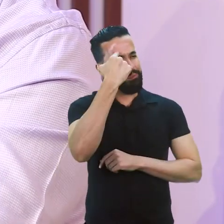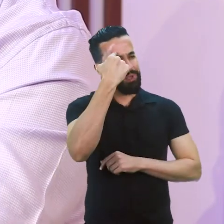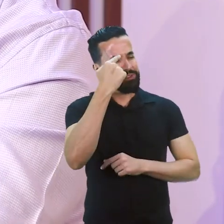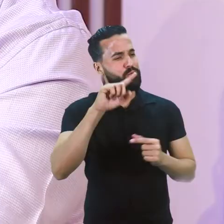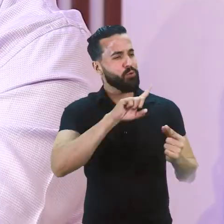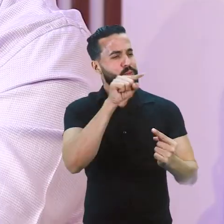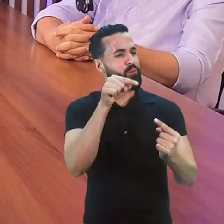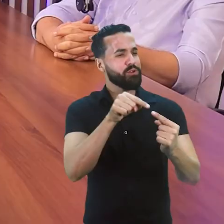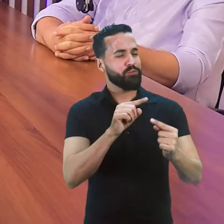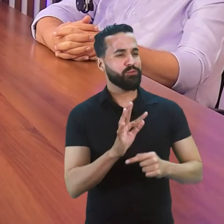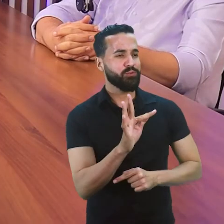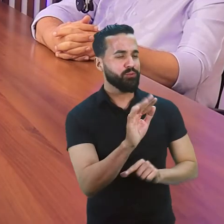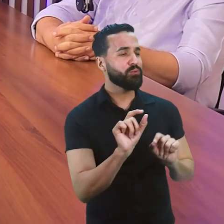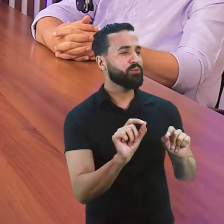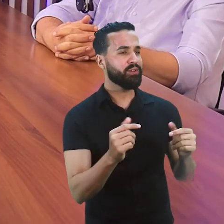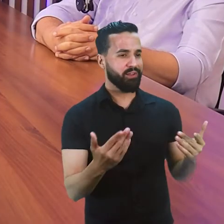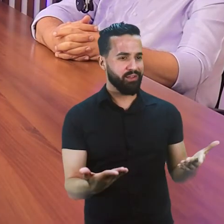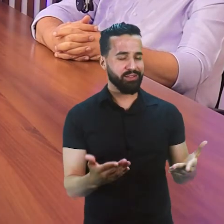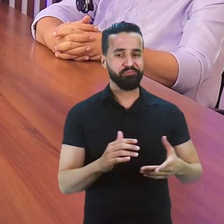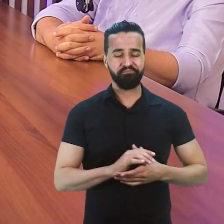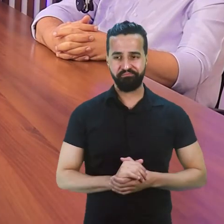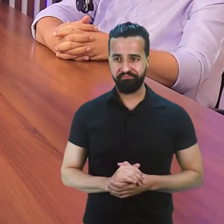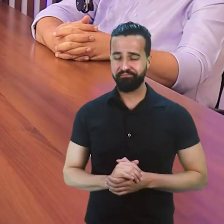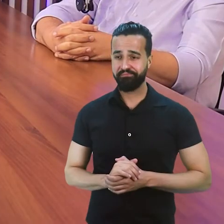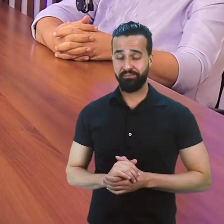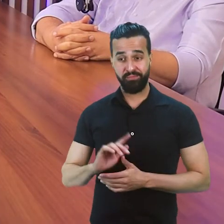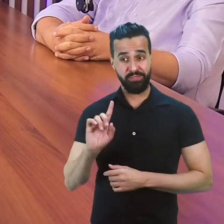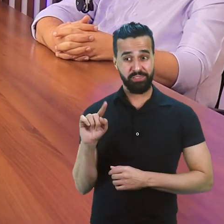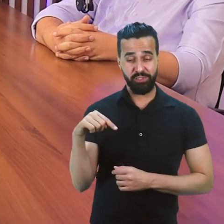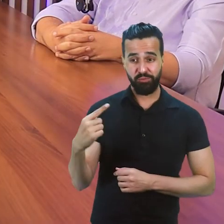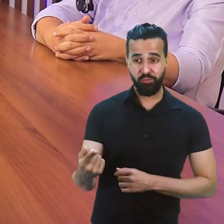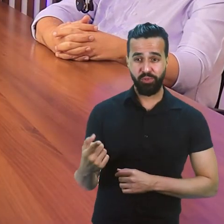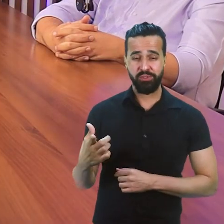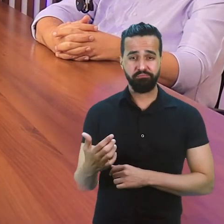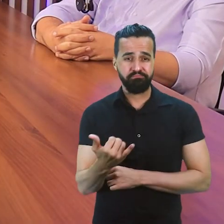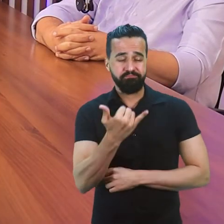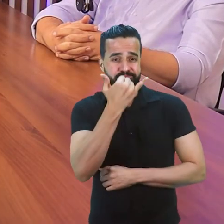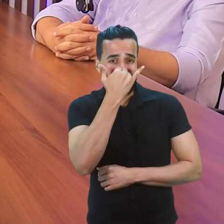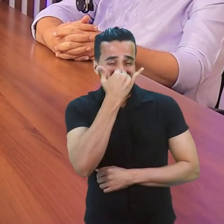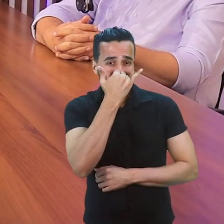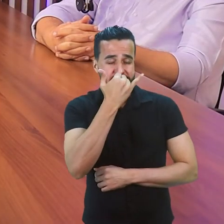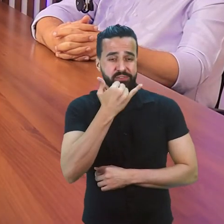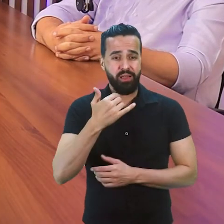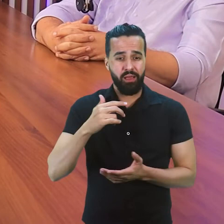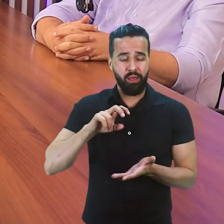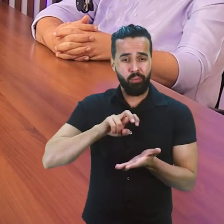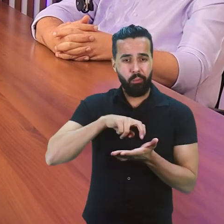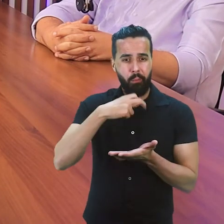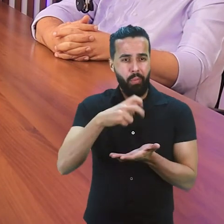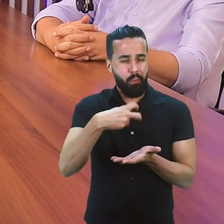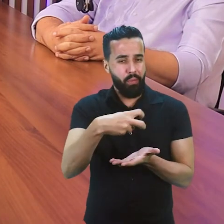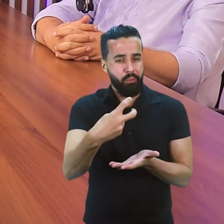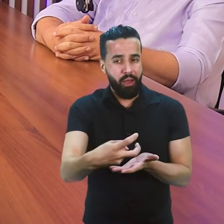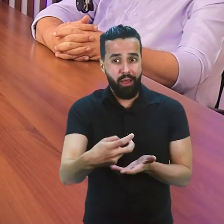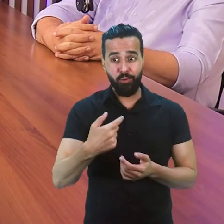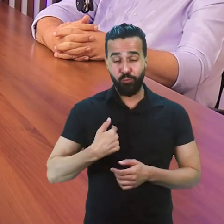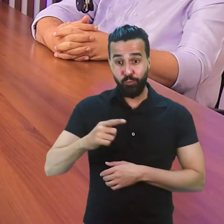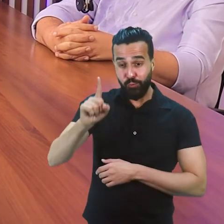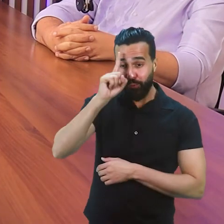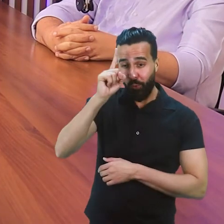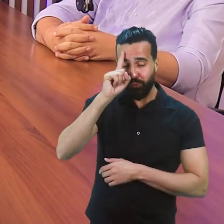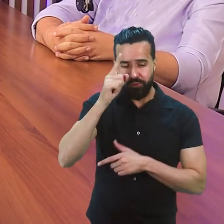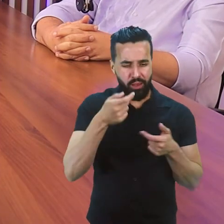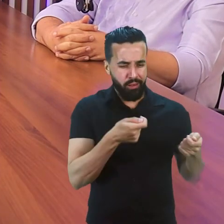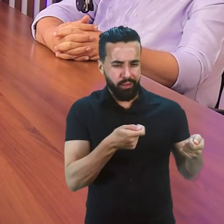agora? Antônio, depois do meu acidente, eu passei a viver cada dia, sinceramente, intensamente, sabe? De